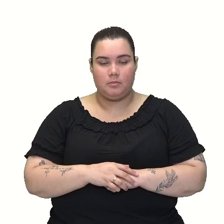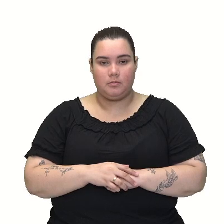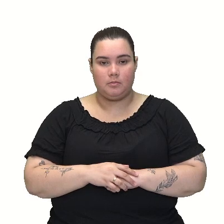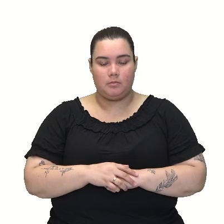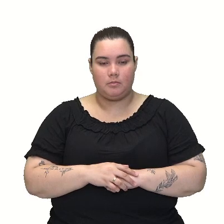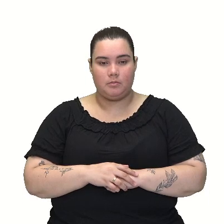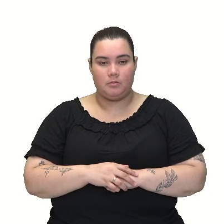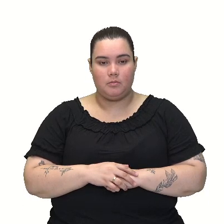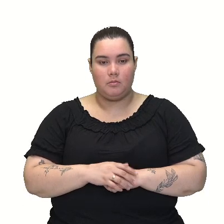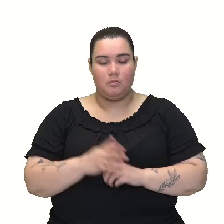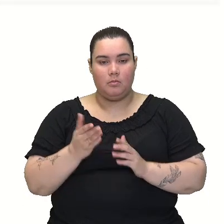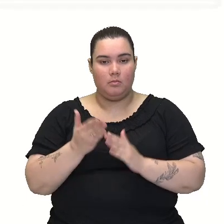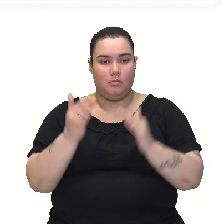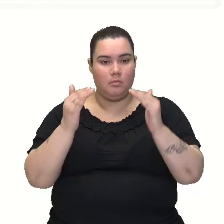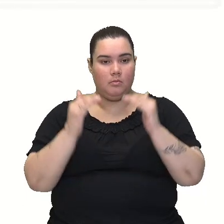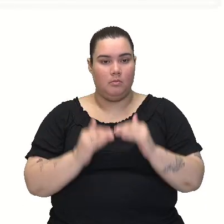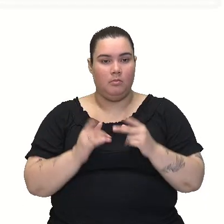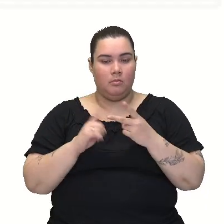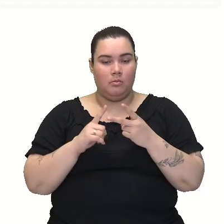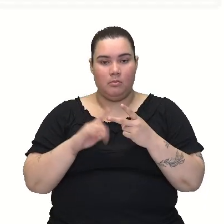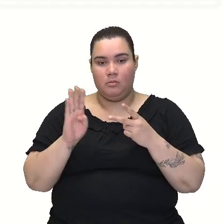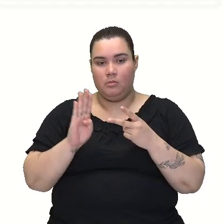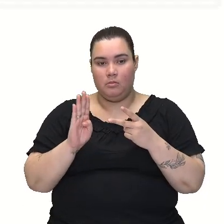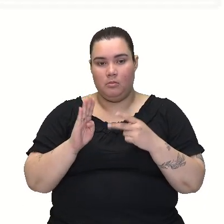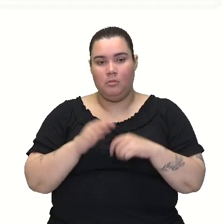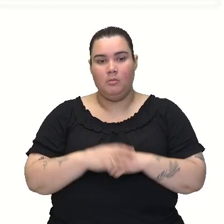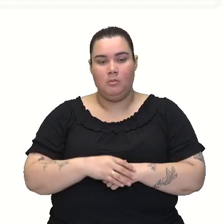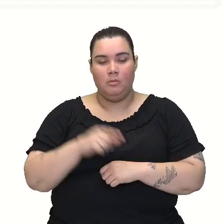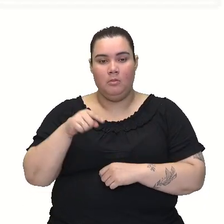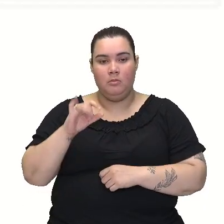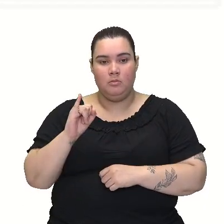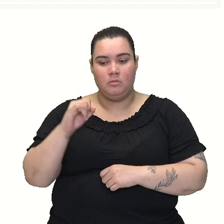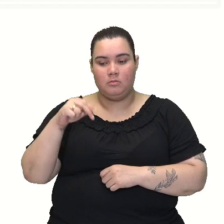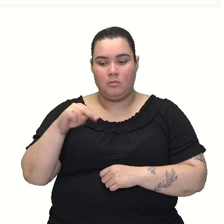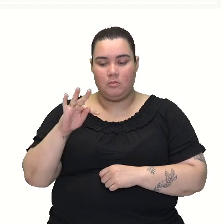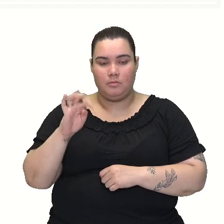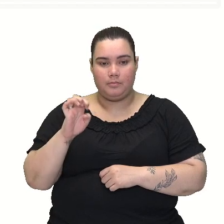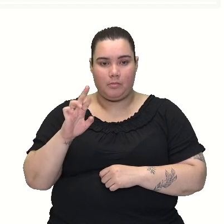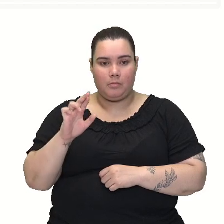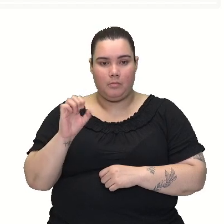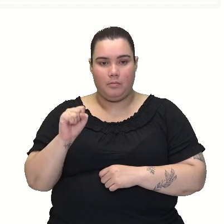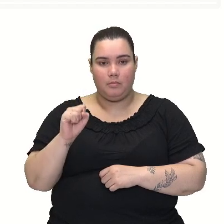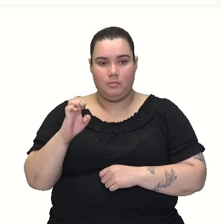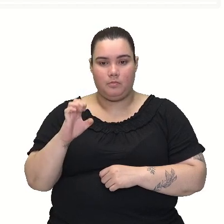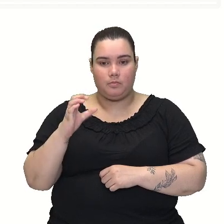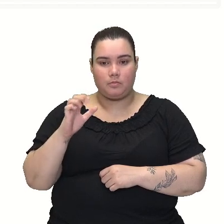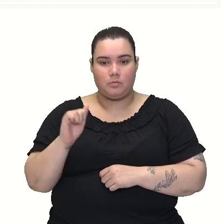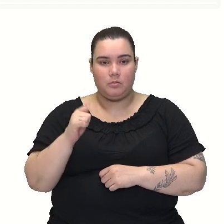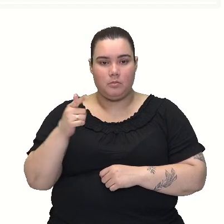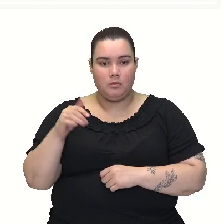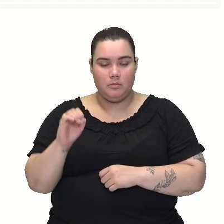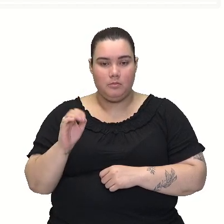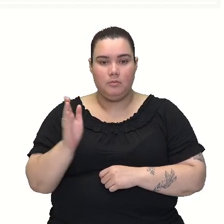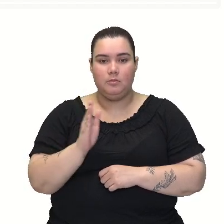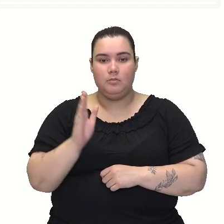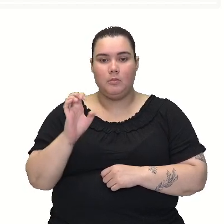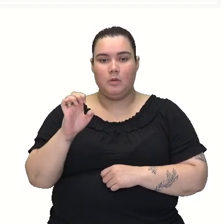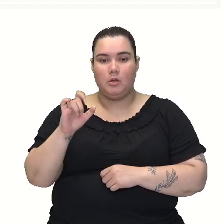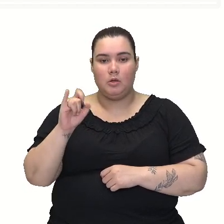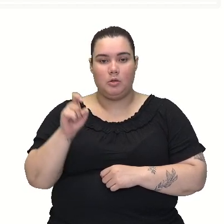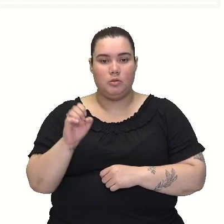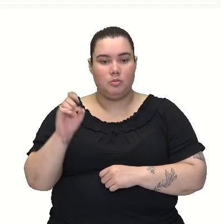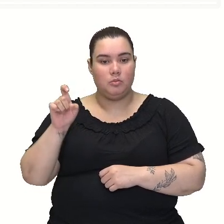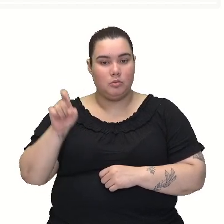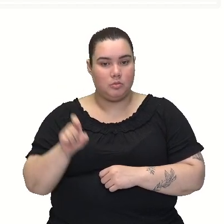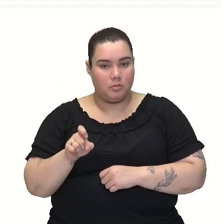Vamos para o próximo agora? A interseção com o eixo x agora. Então, vamos